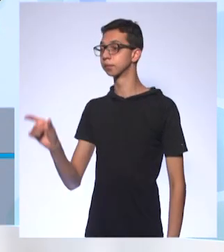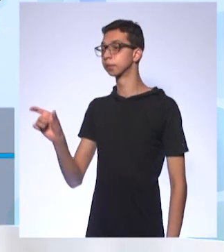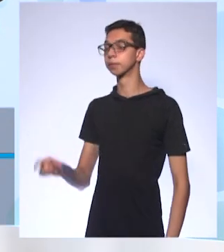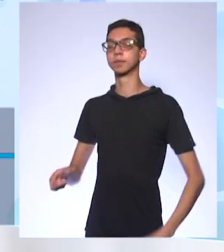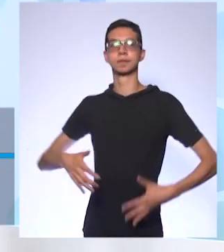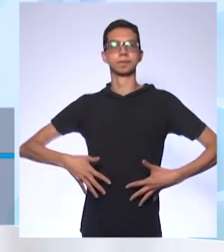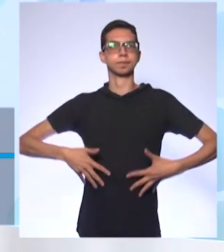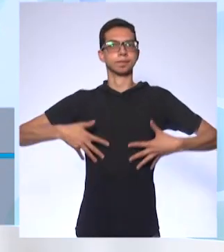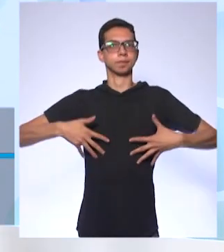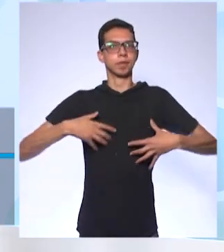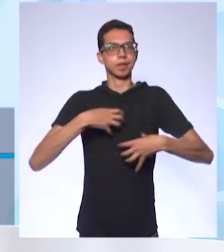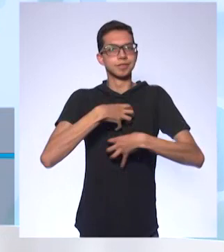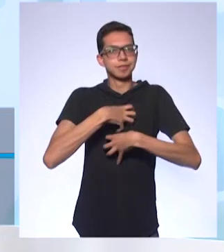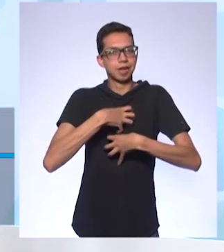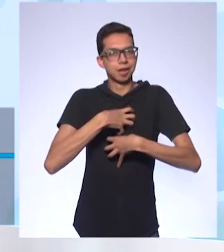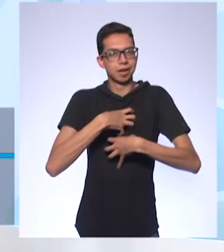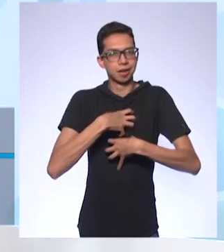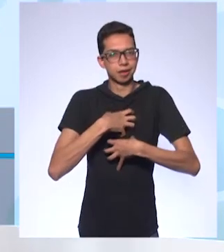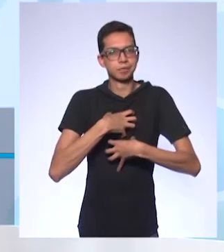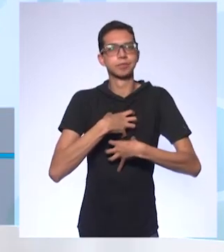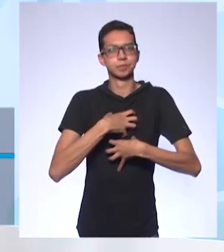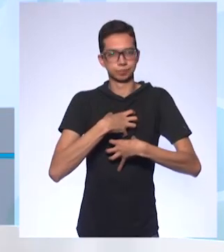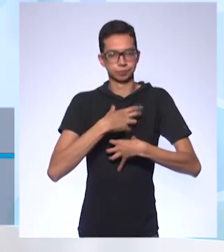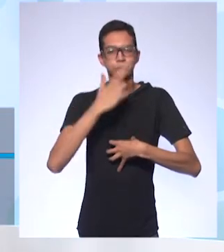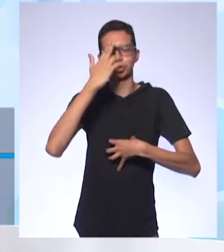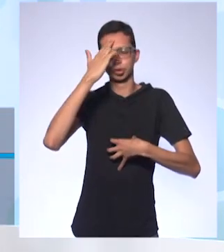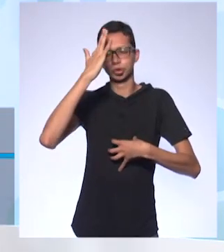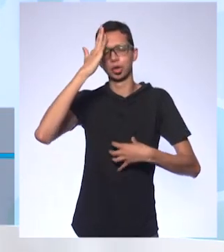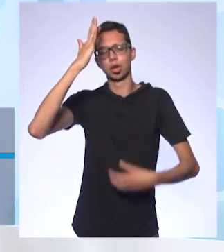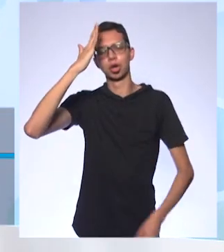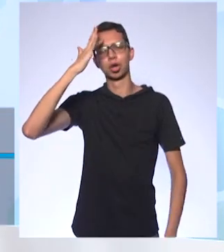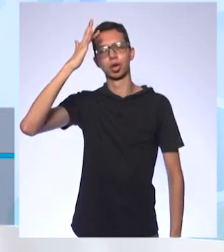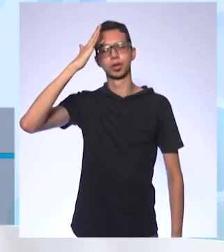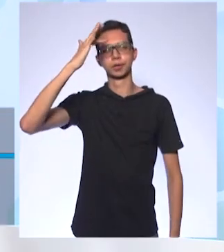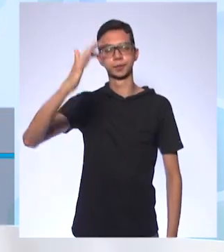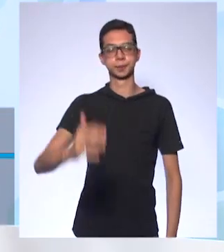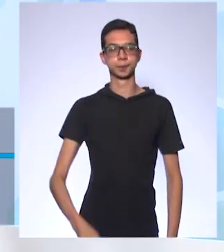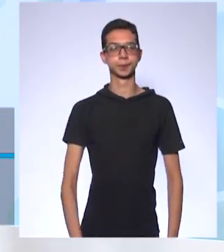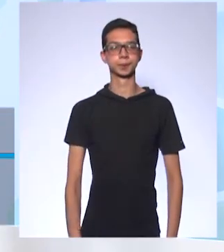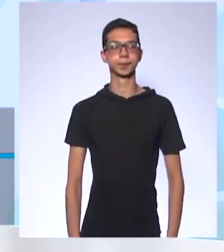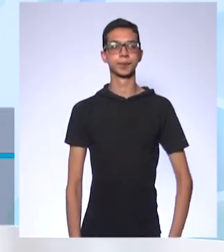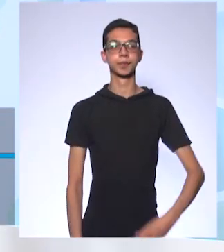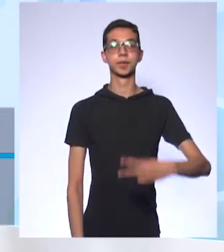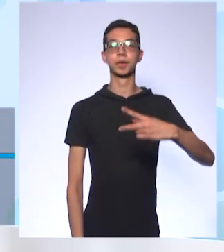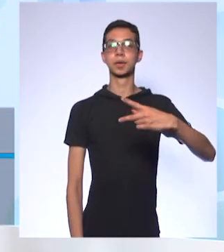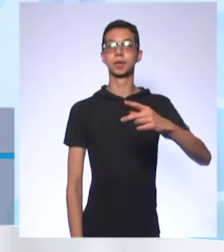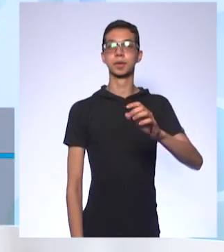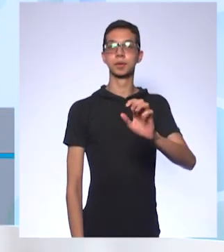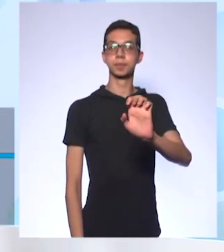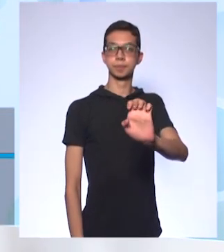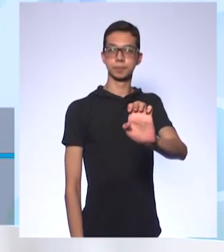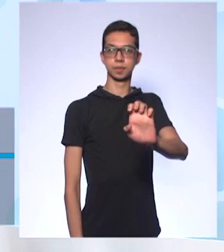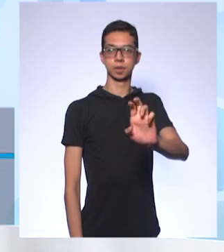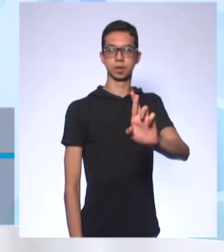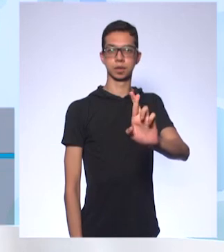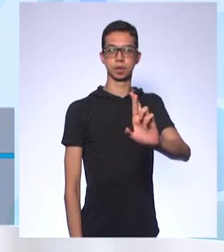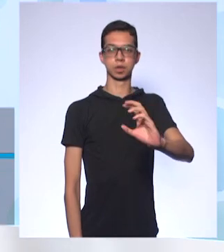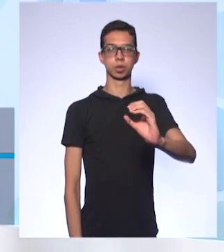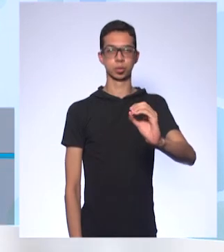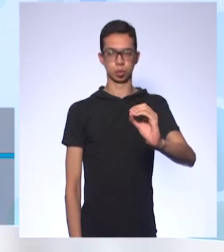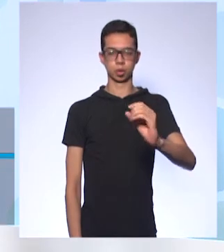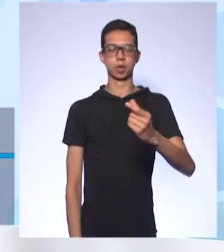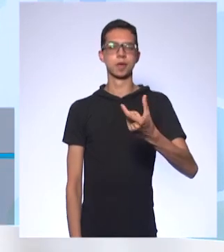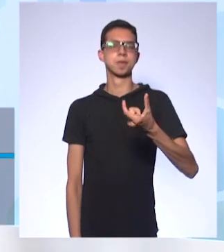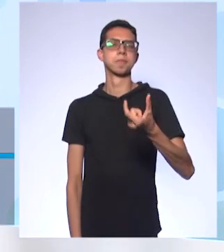né, um momento em que ele se sentiu feliz ali naquele sonho. Pero, essa palavra pero aí é uma conjunção